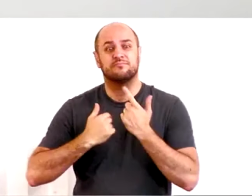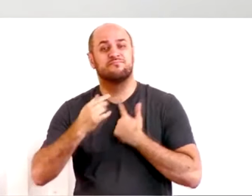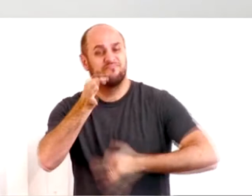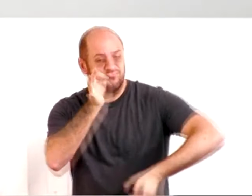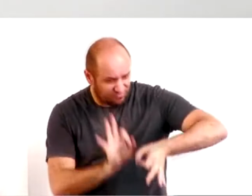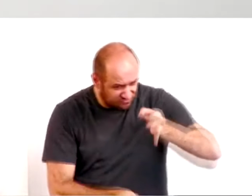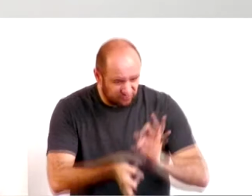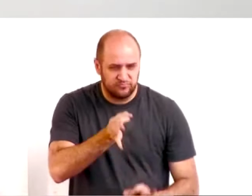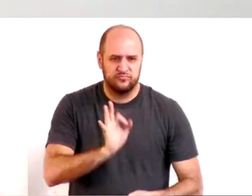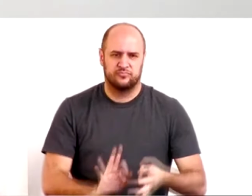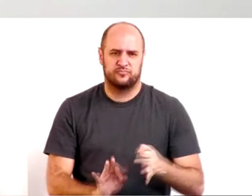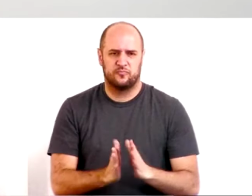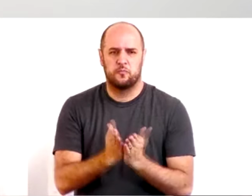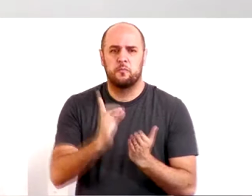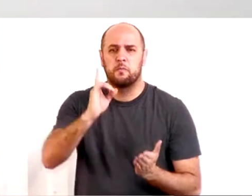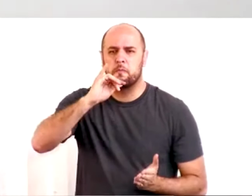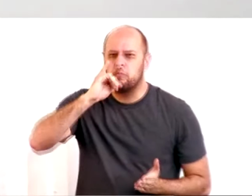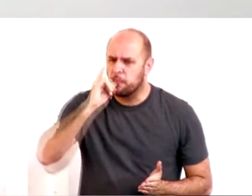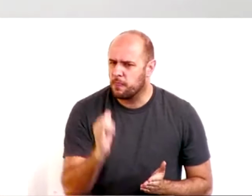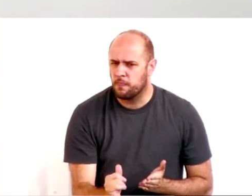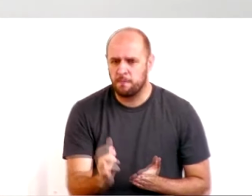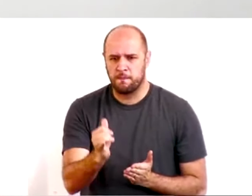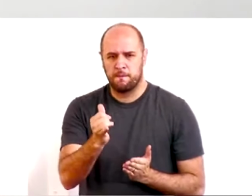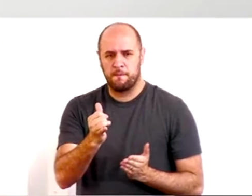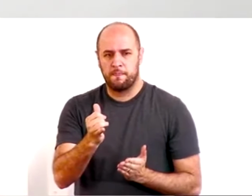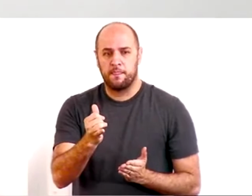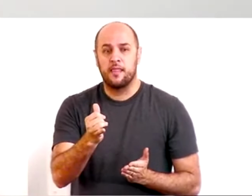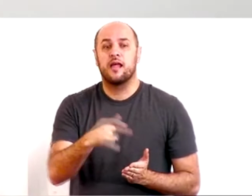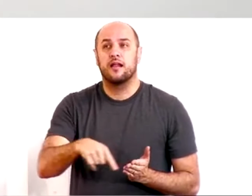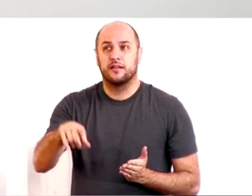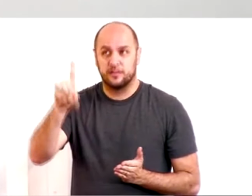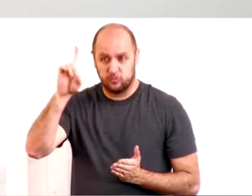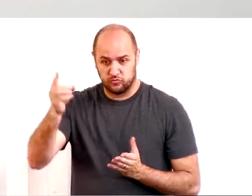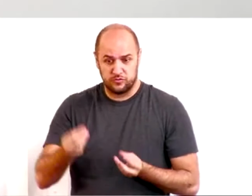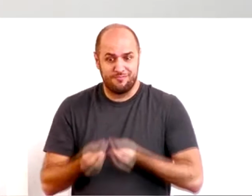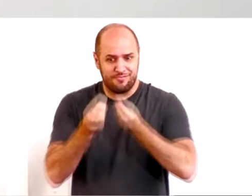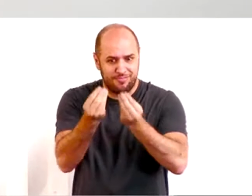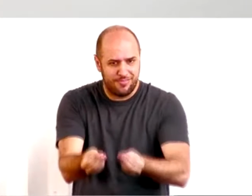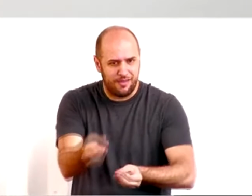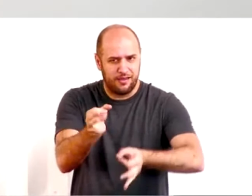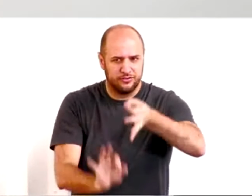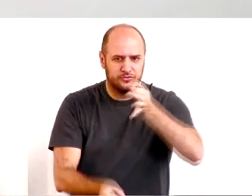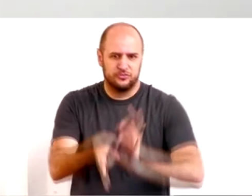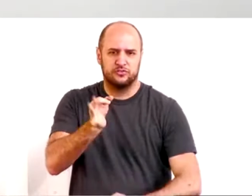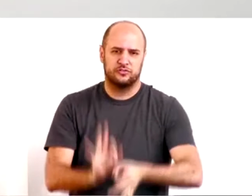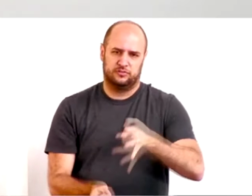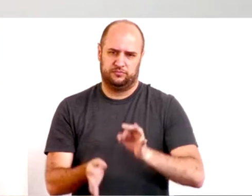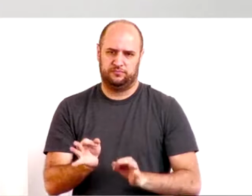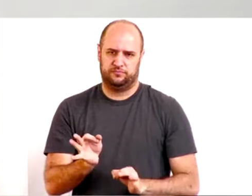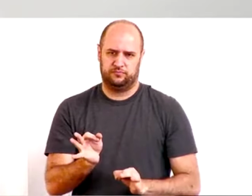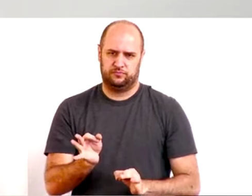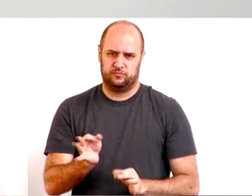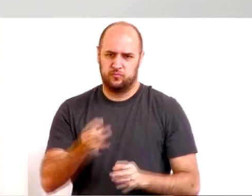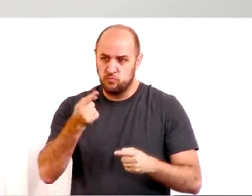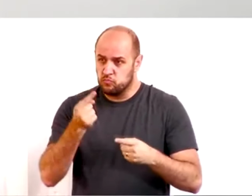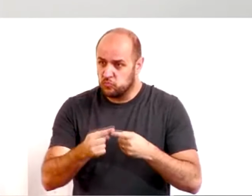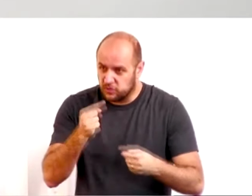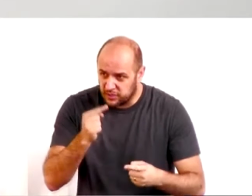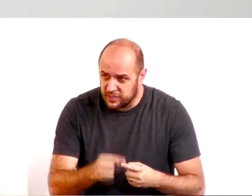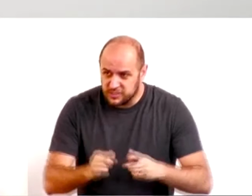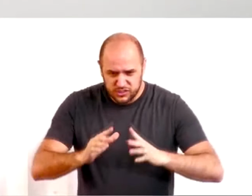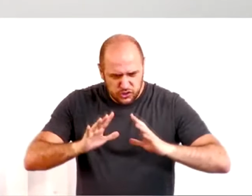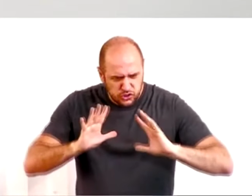e o texto nos diz que estes serão saciados. Pelo fato de terem sido